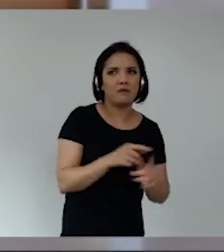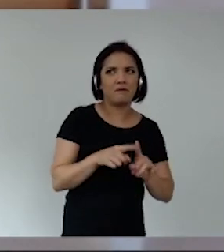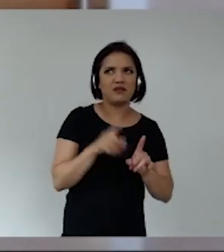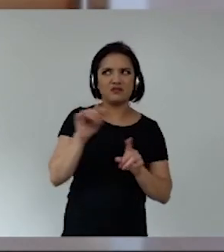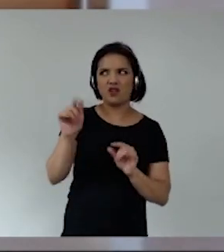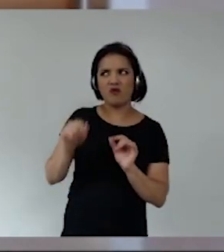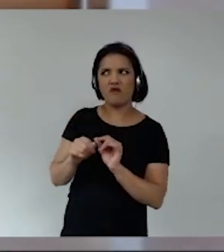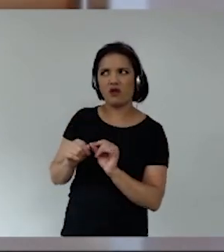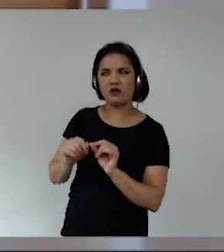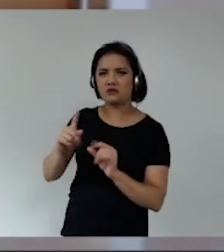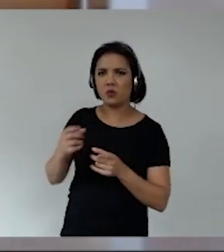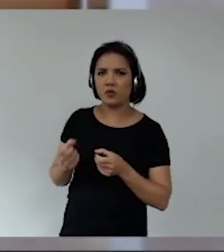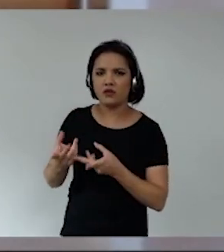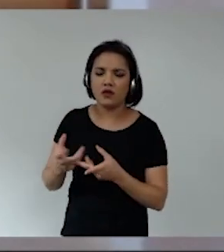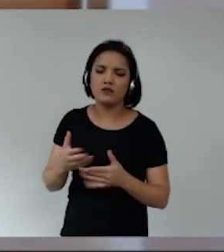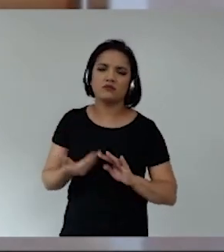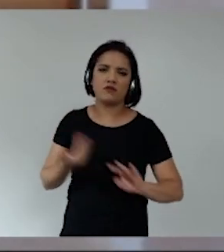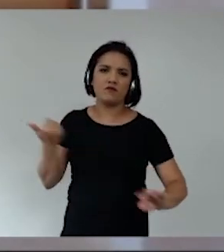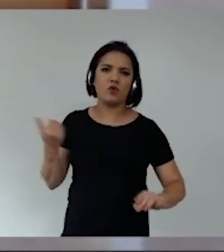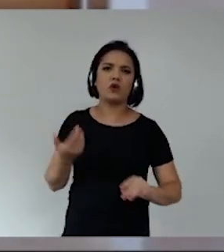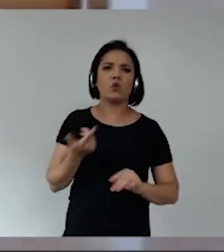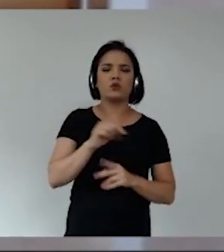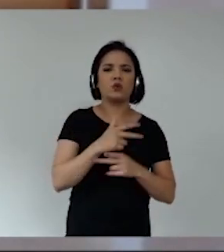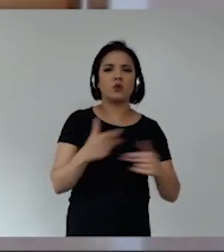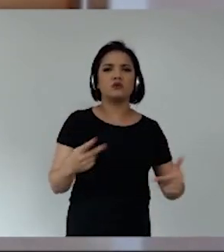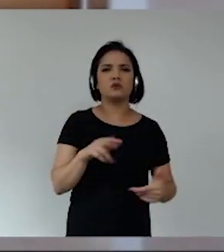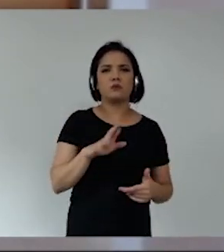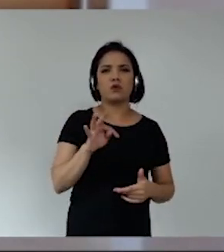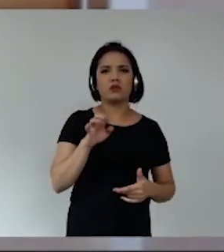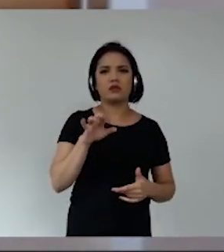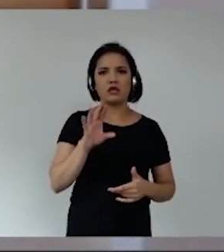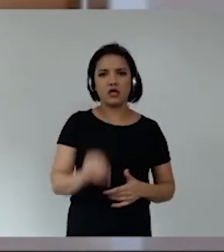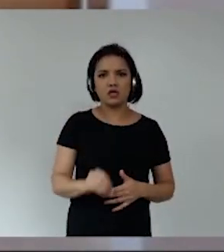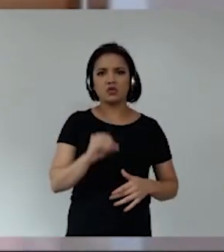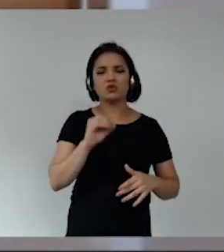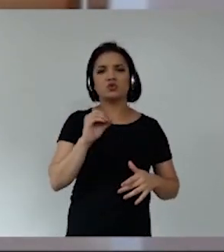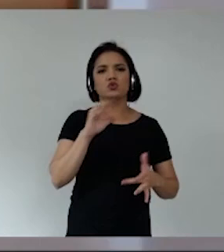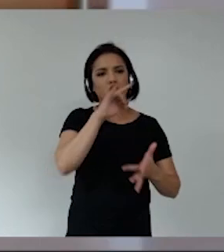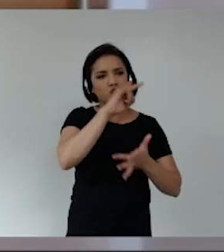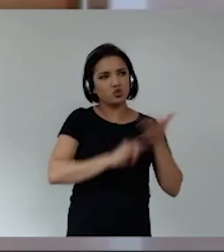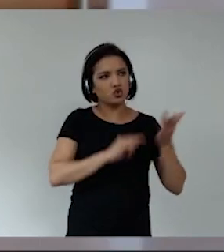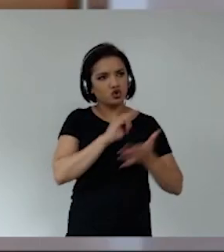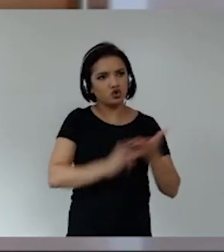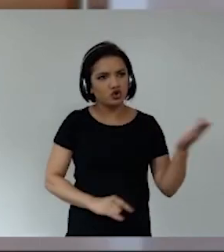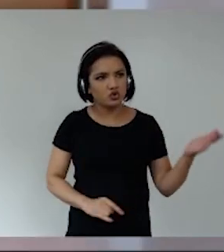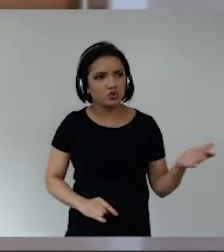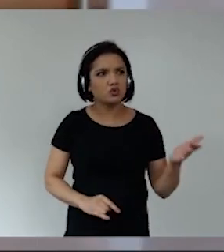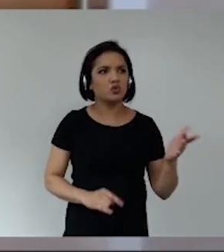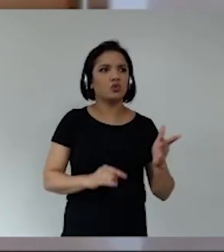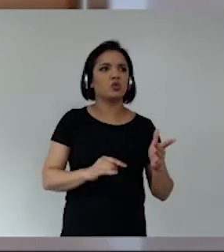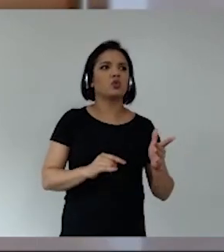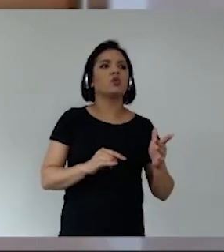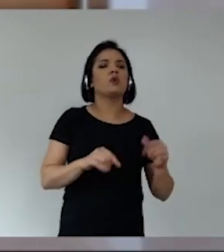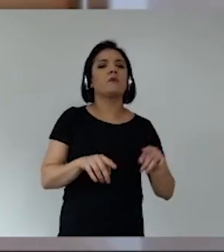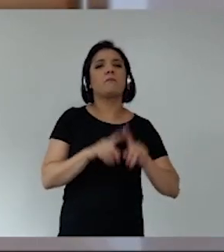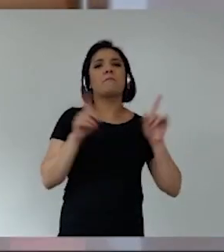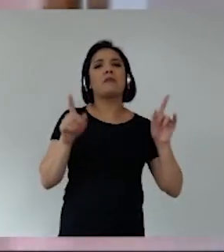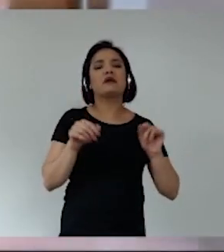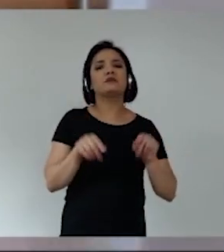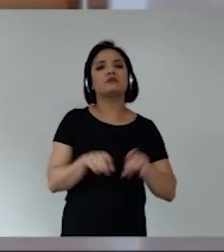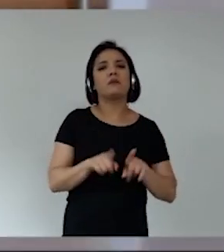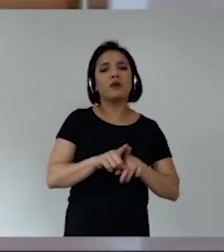procedimento. Outro ponto importante, é necessário o protesto prévio. Então, você faz o protesto do título, seja ele executivo, judicial ou extrajudicial,